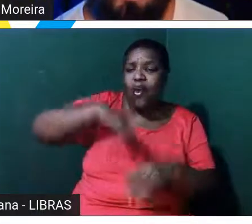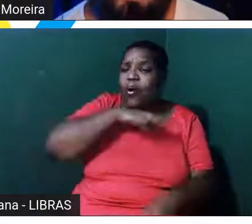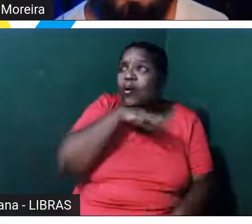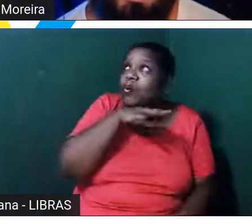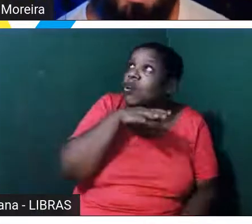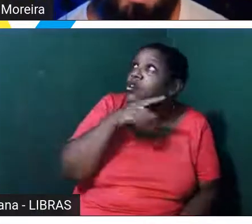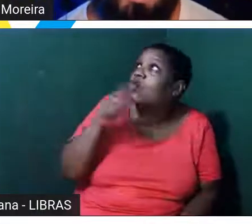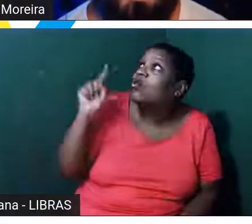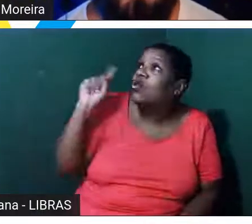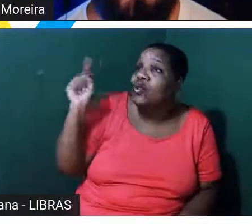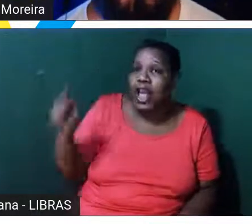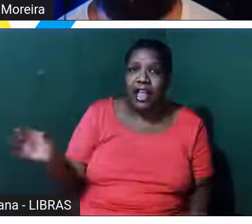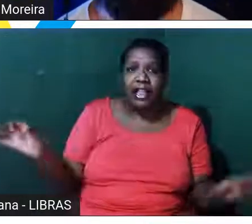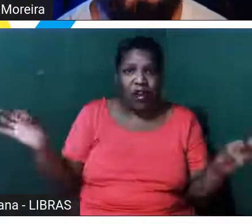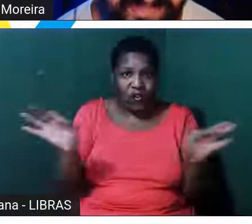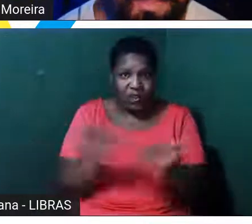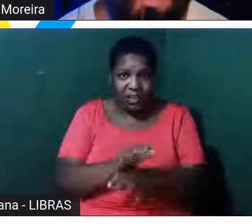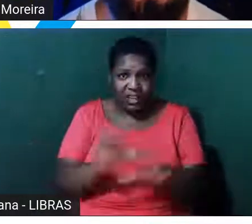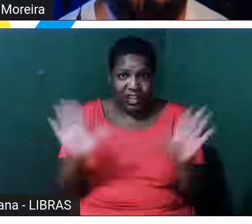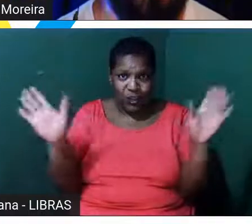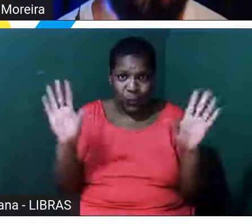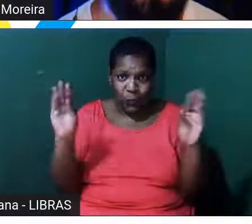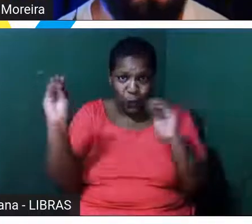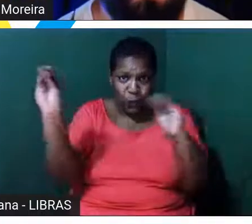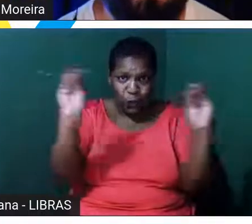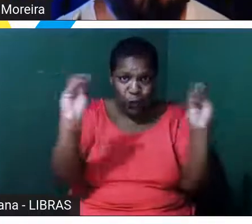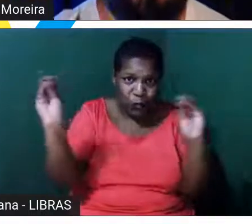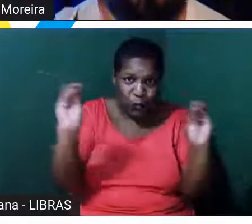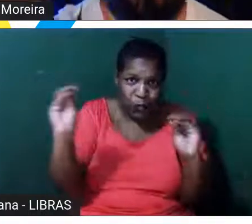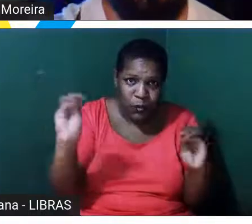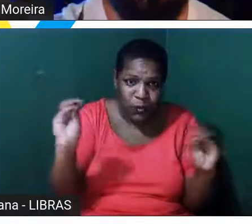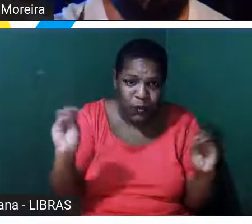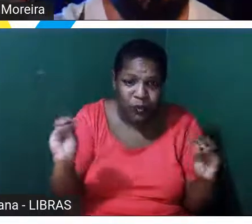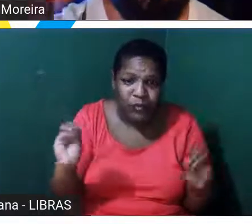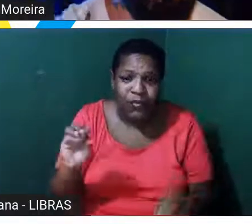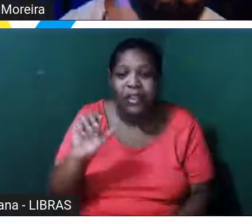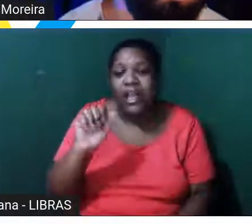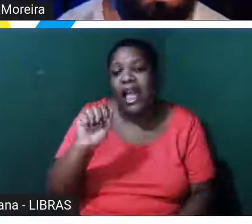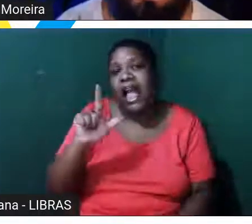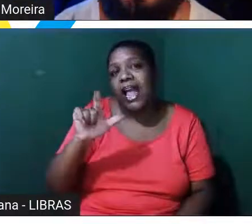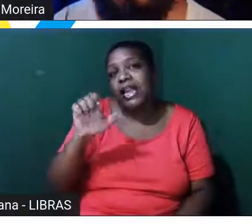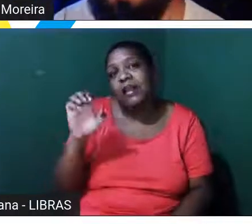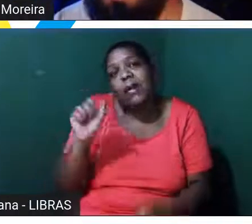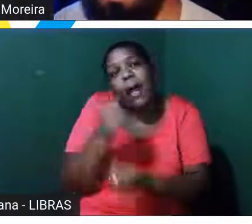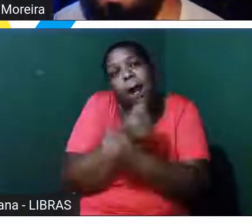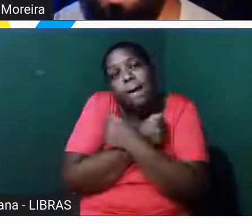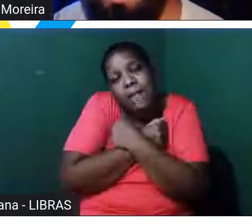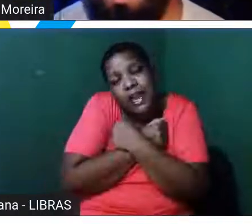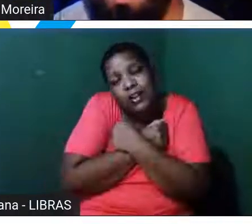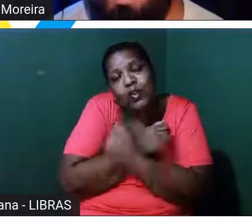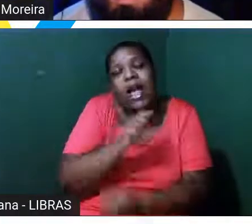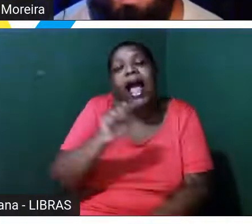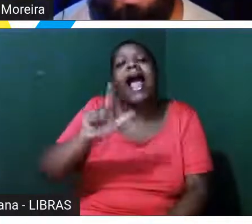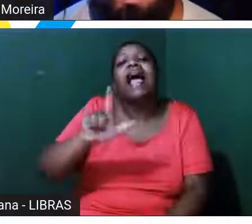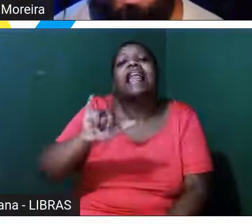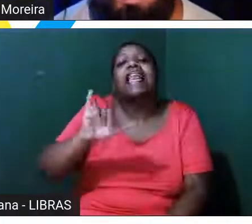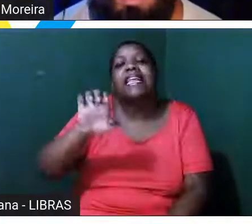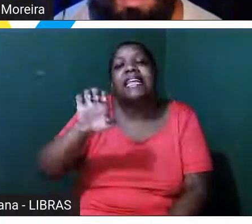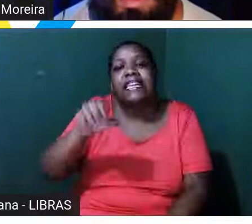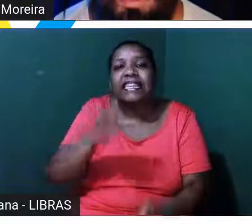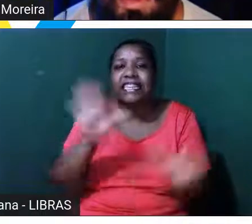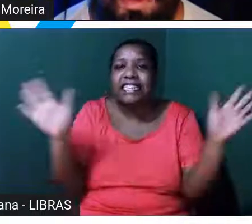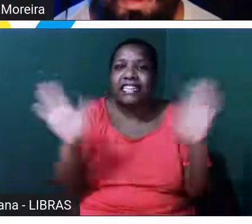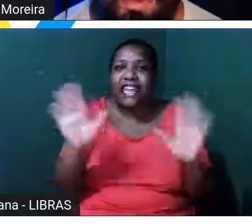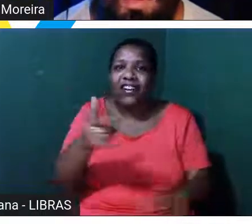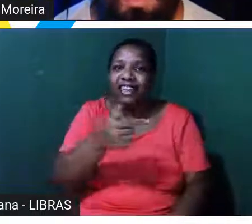Então vamos encerrar beijo ali está aqui dentro das conectavam mandou um beijo e um abraço para todo mundo até